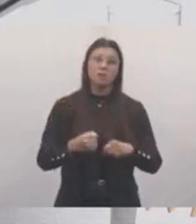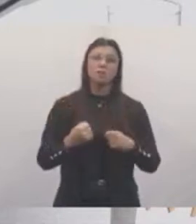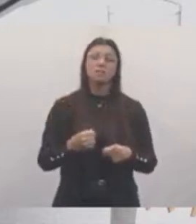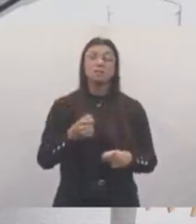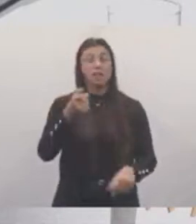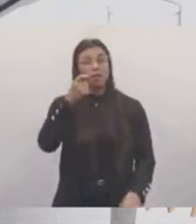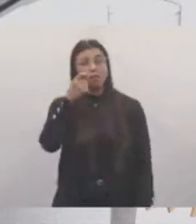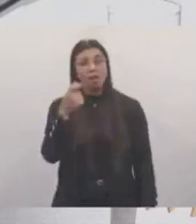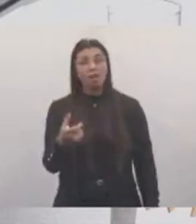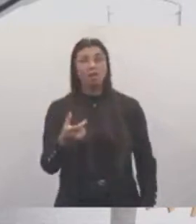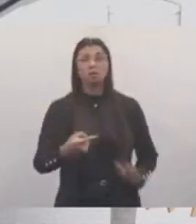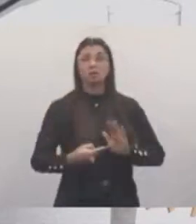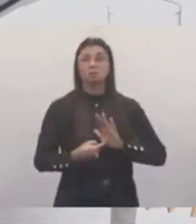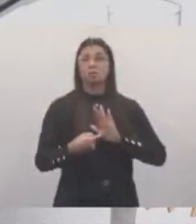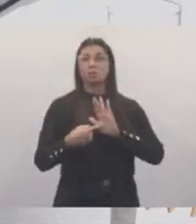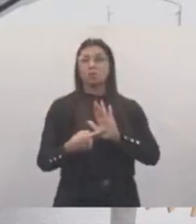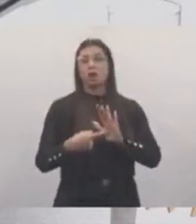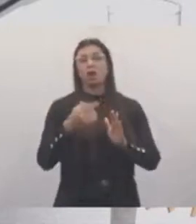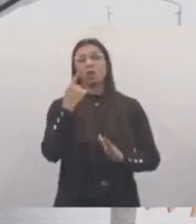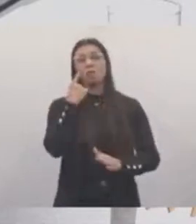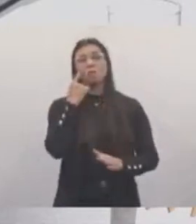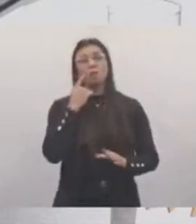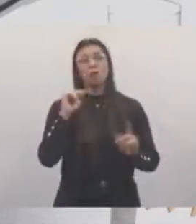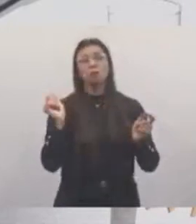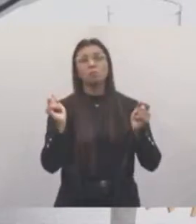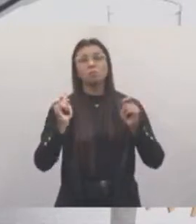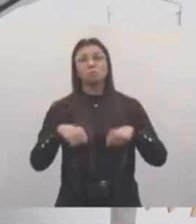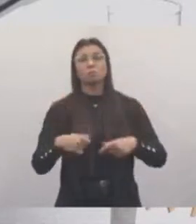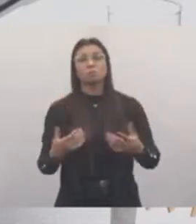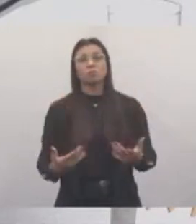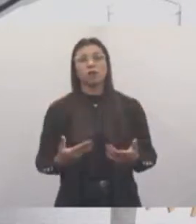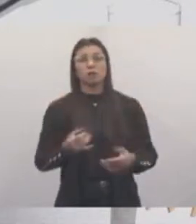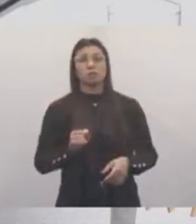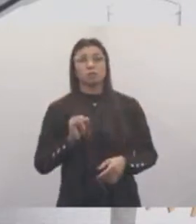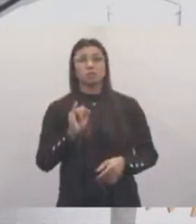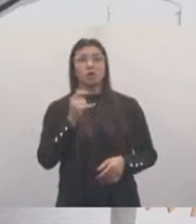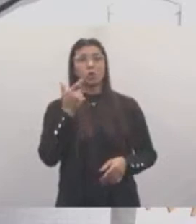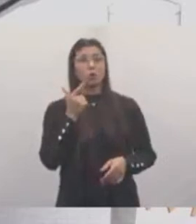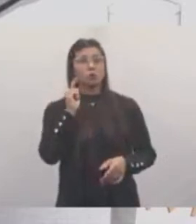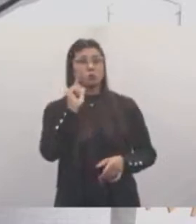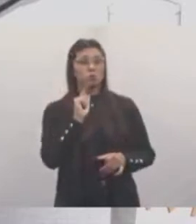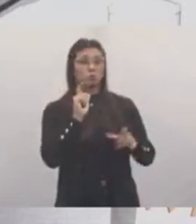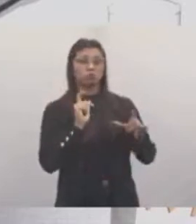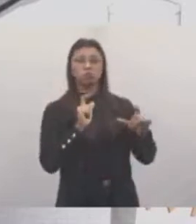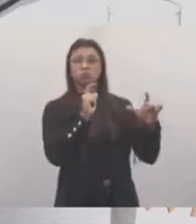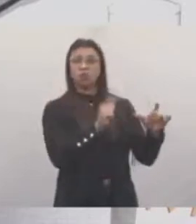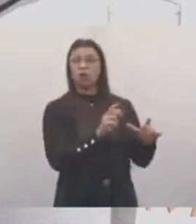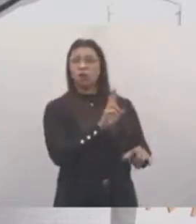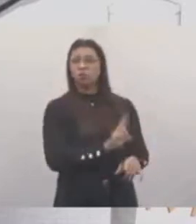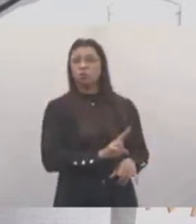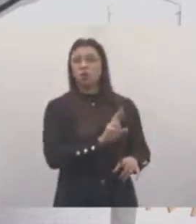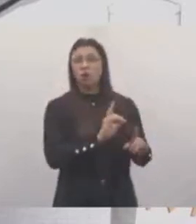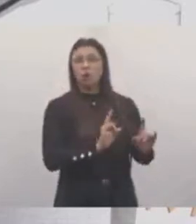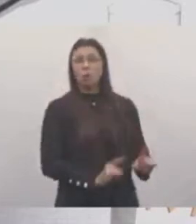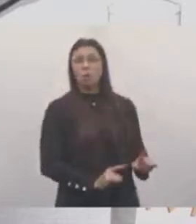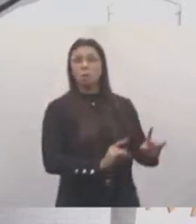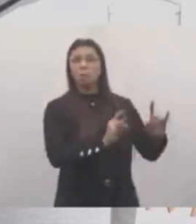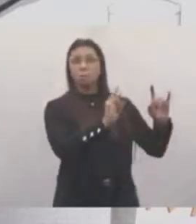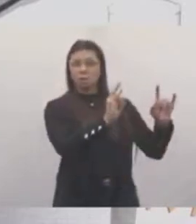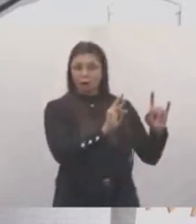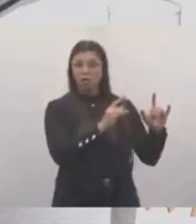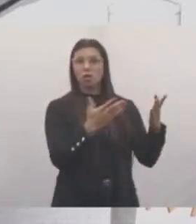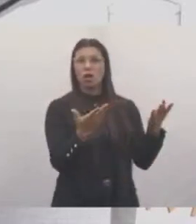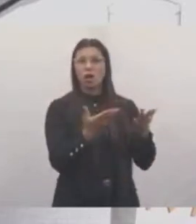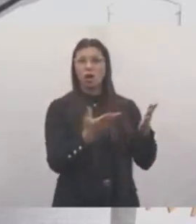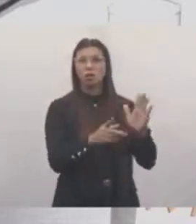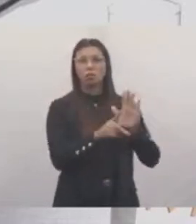o interesse e ver a possibilidade diante da situação em que se encontra o prédio. O prédio foi devolvido para o